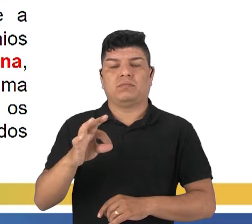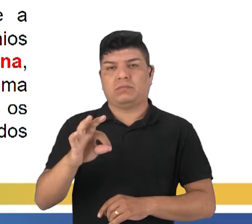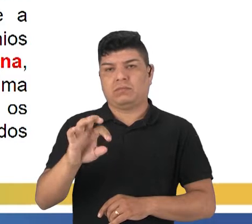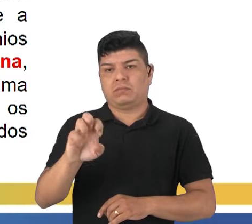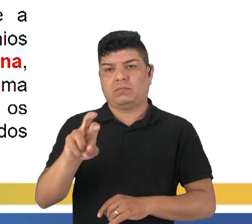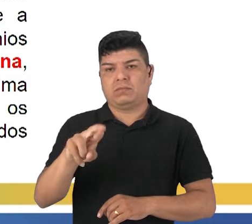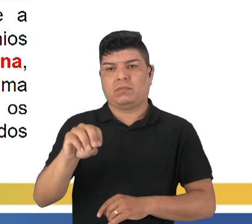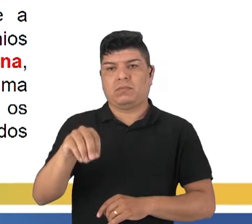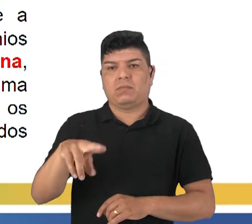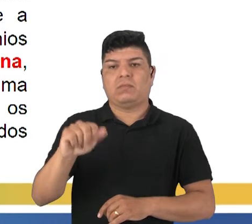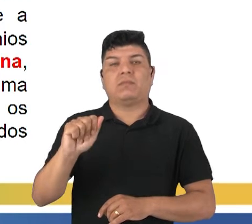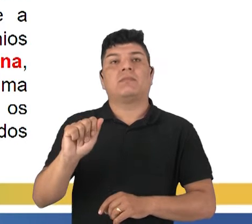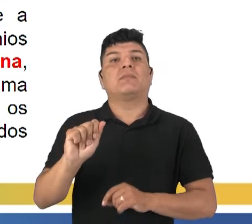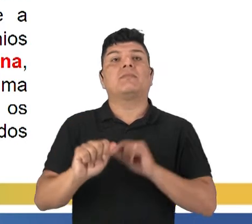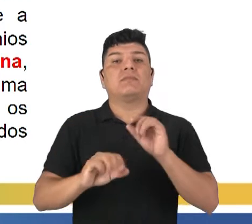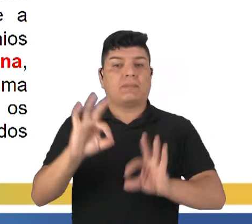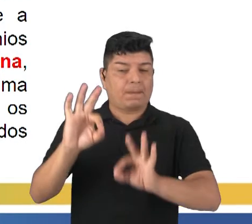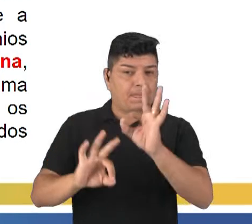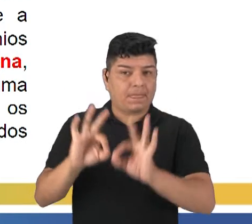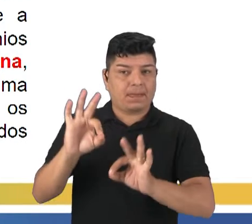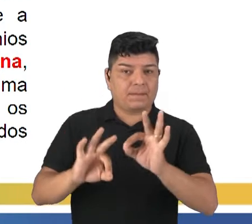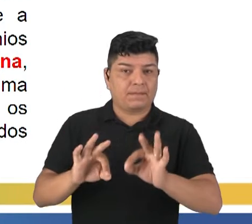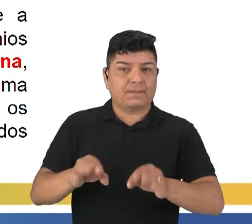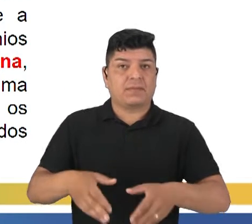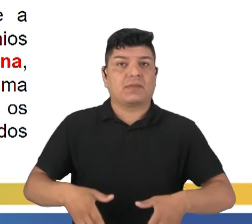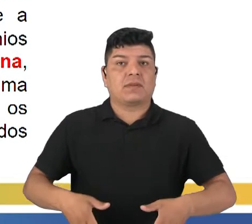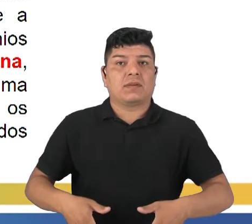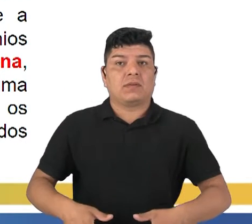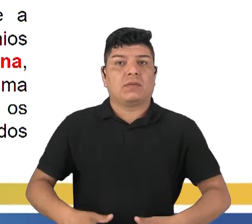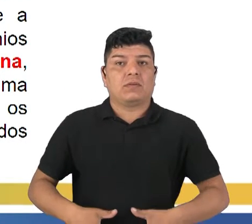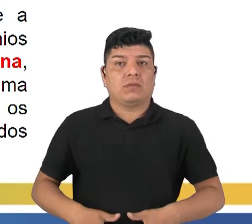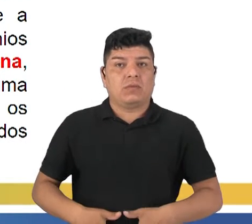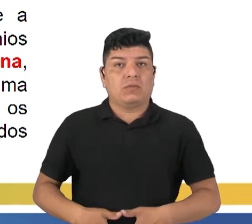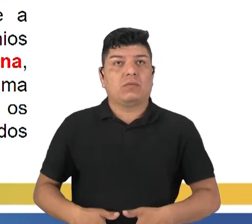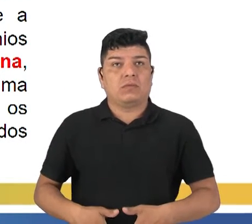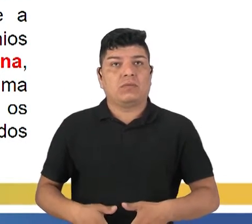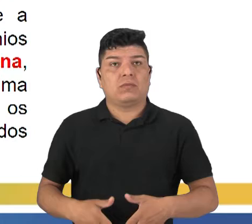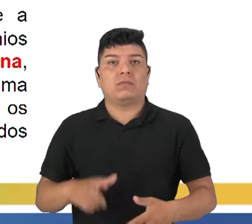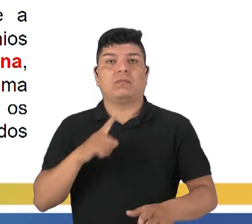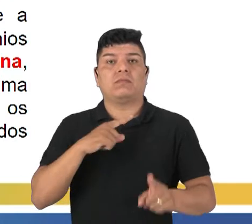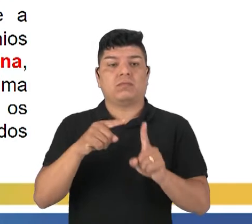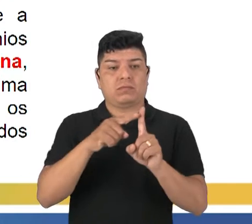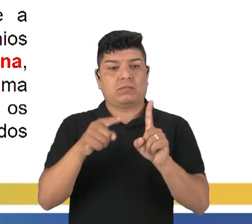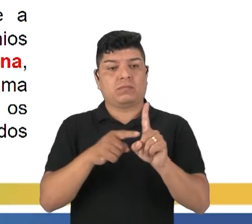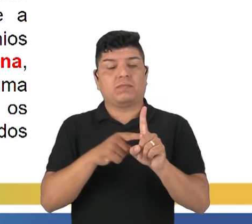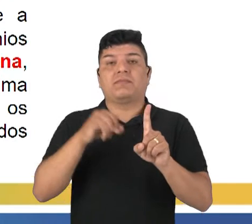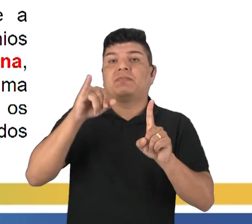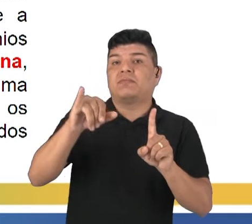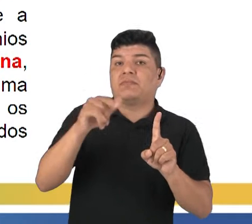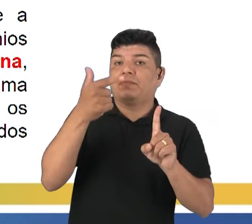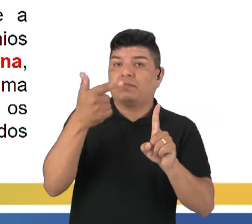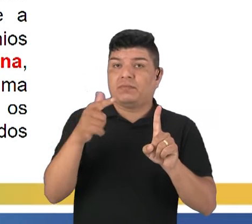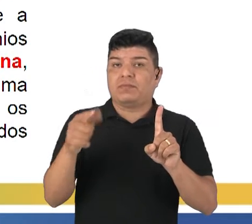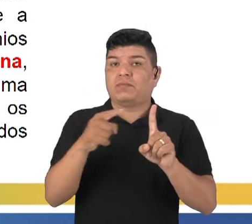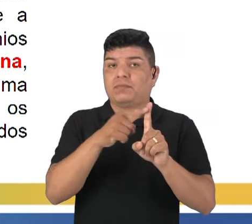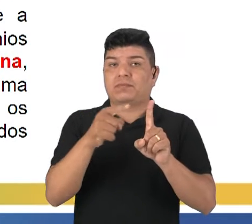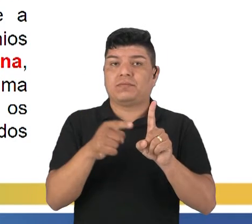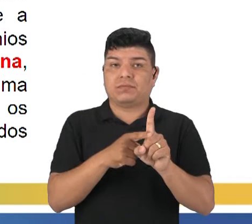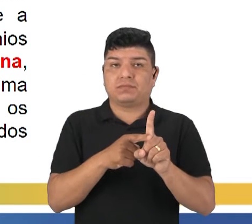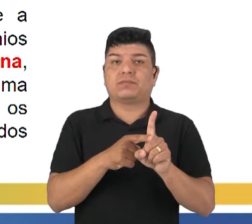estrogênio e a progesterona, eles preparam o útero para uma possível gravidez. Caso não haja a